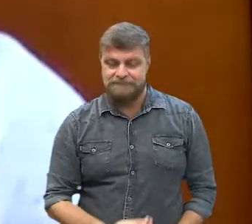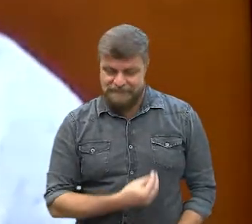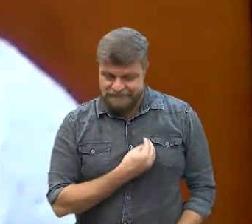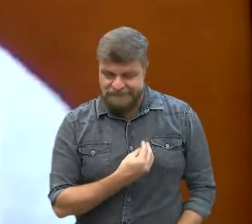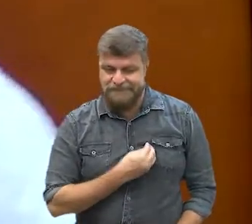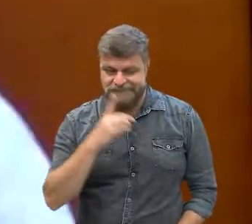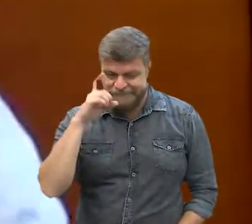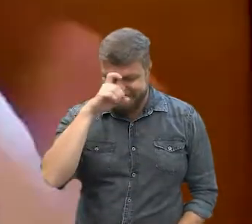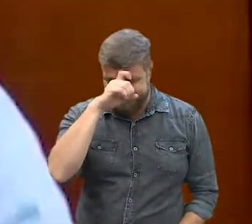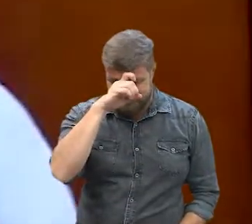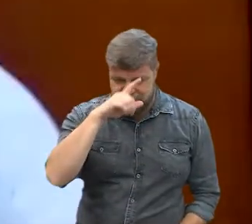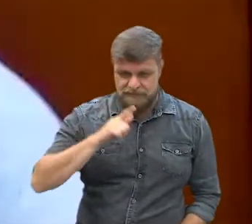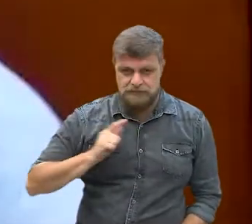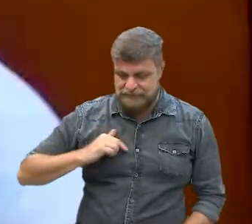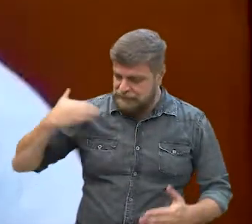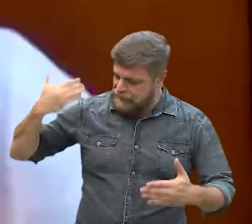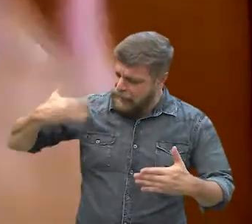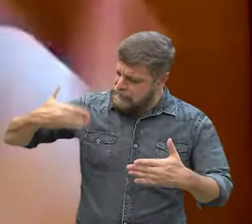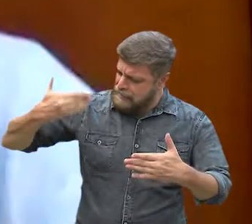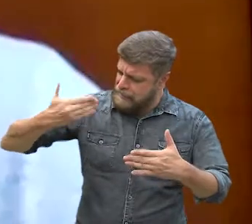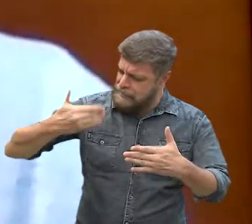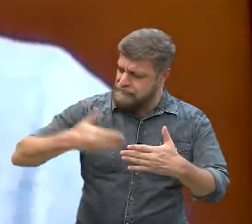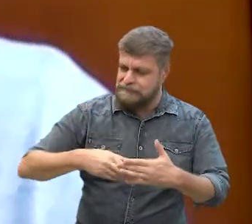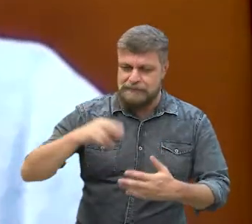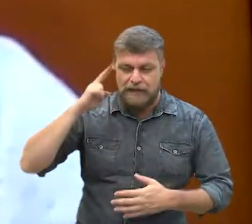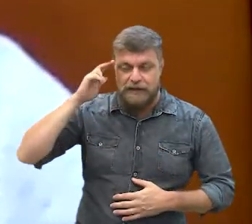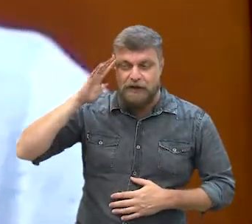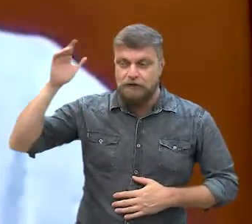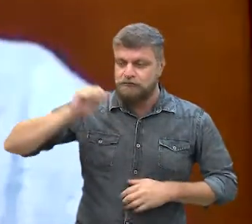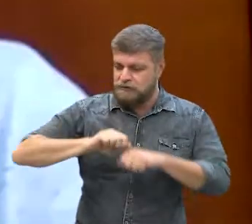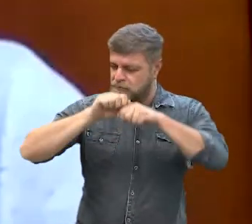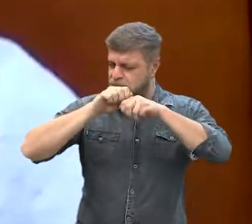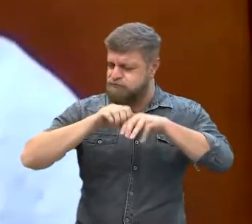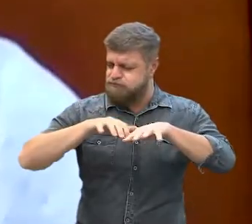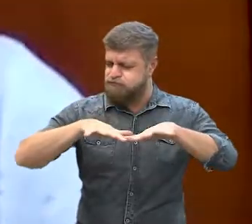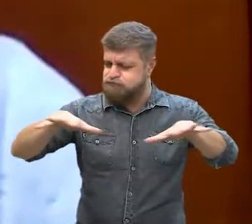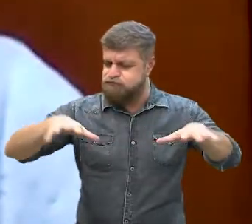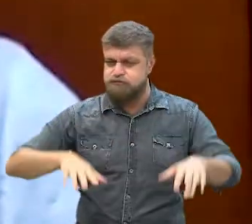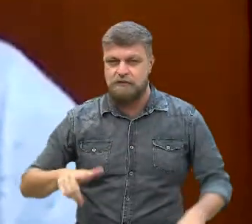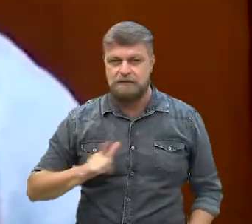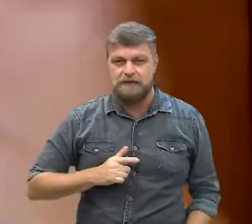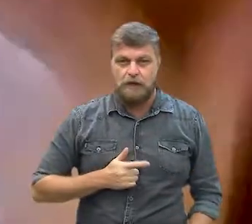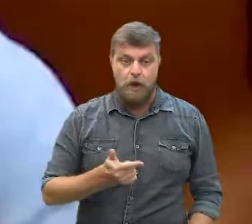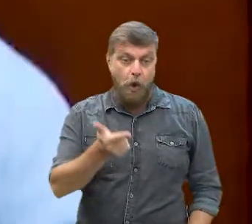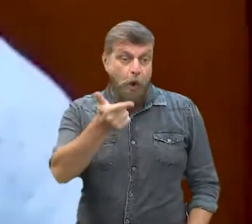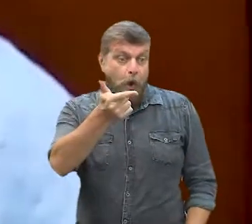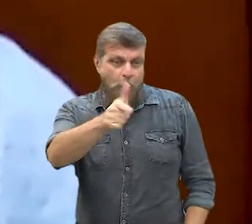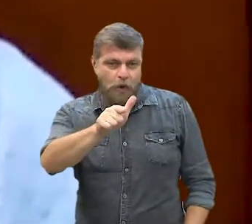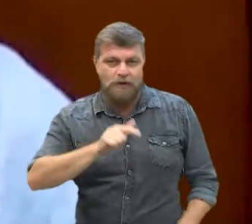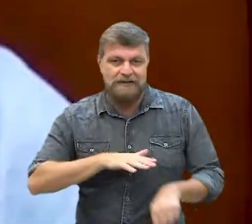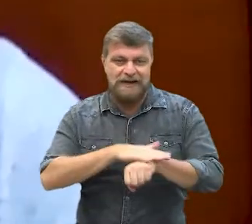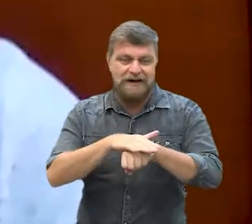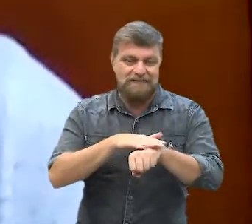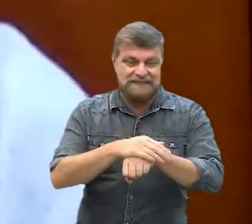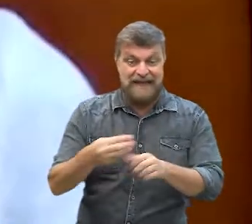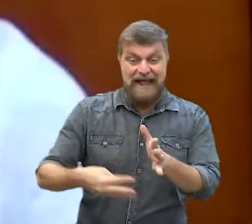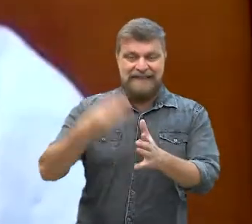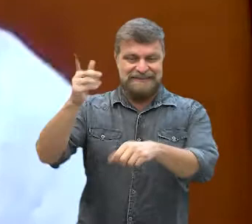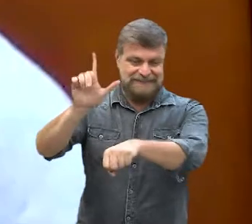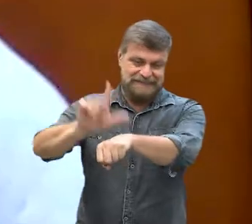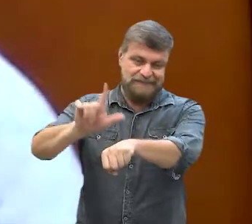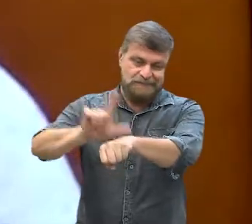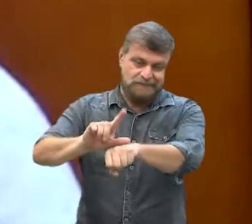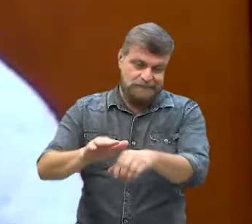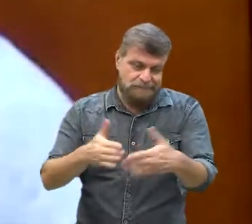Então, todo o processo que a gente tinha e todo aquele sonho de expansão rápida, né? De repente, a gente poderia agora estar até conversando sobre uma